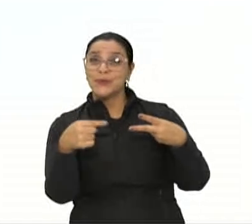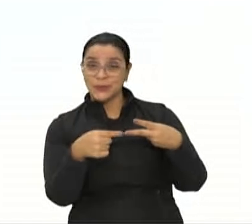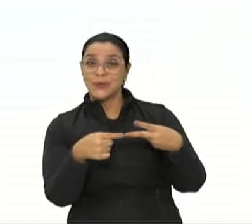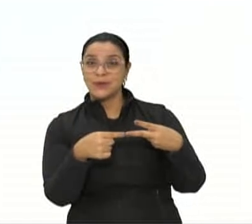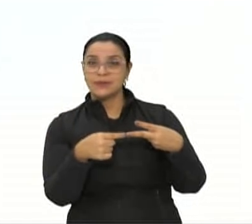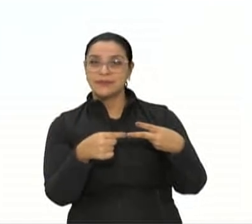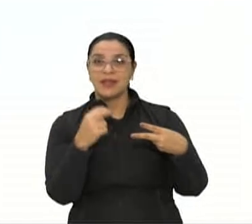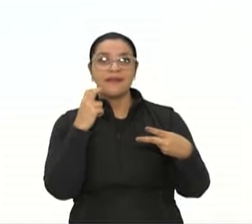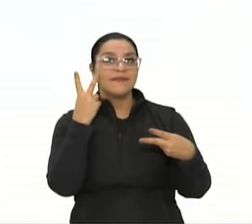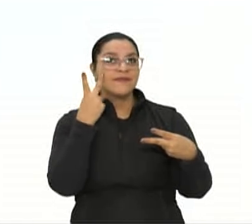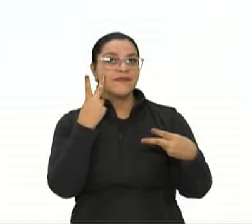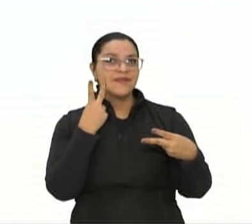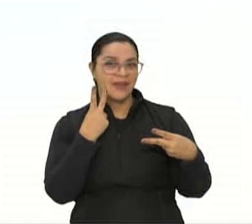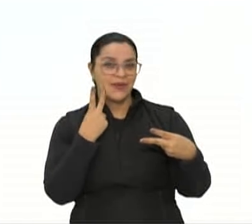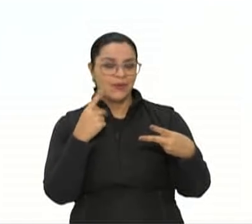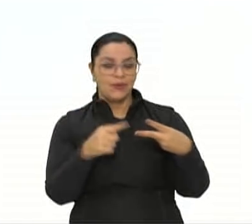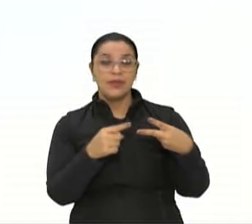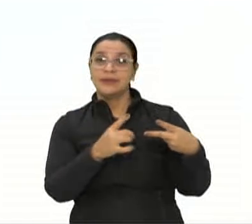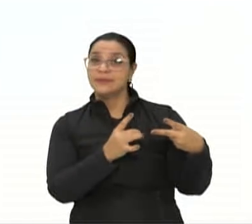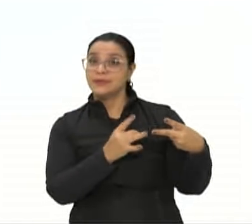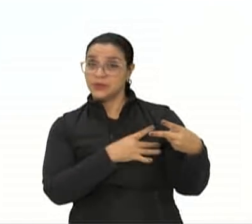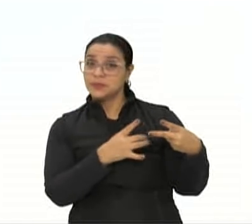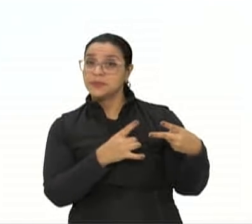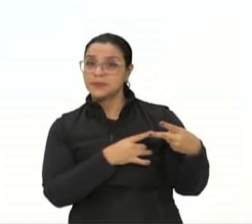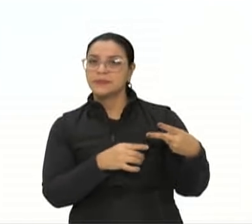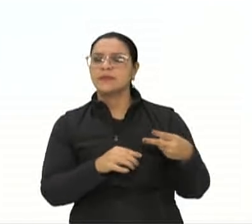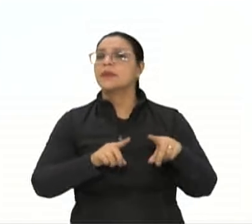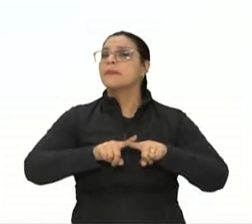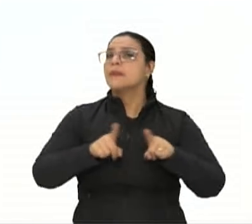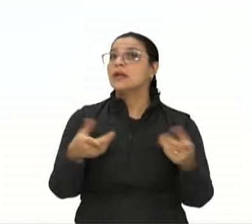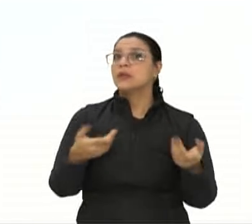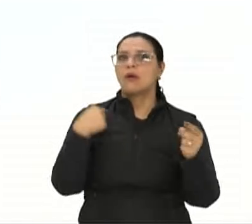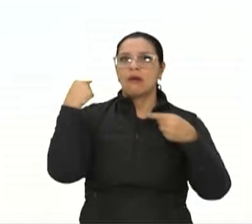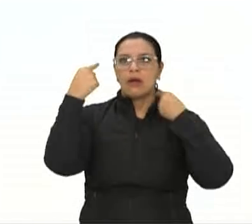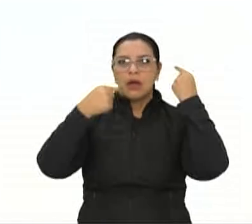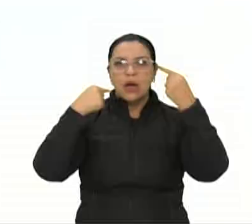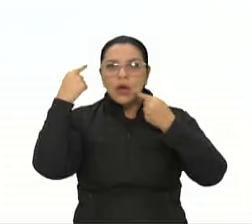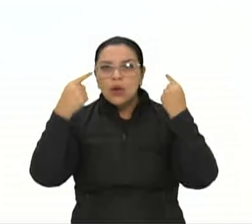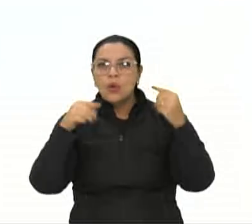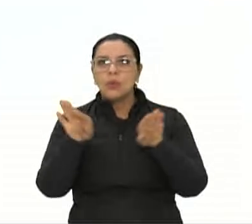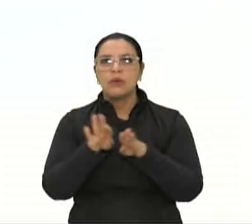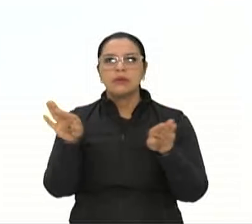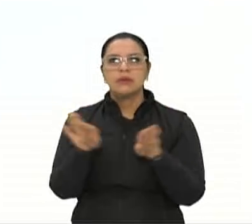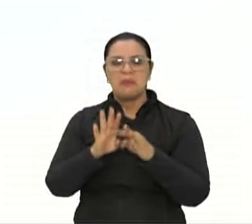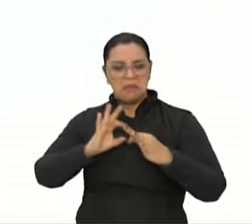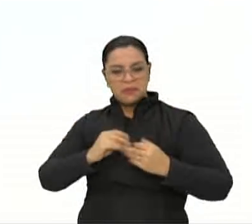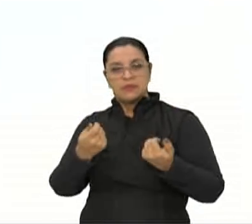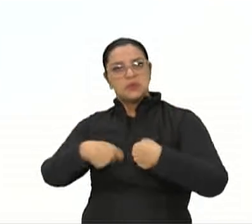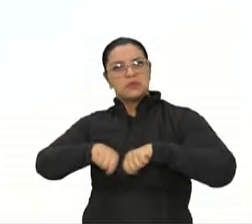o ser humano, a vergonha e o temor. Ora, a loucura nos livra